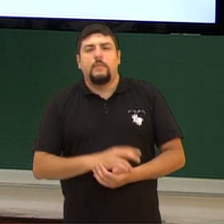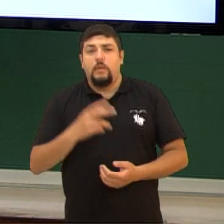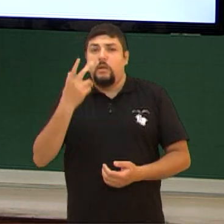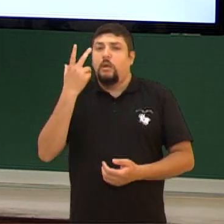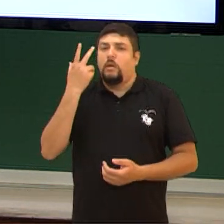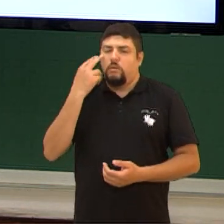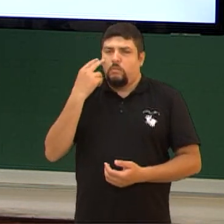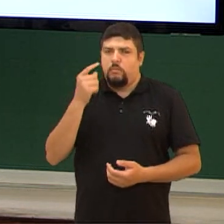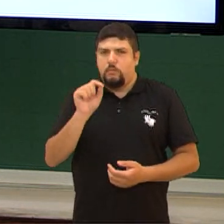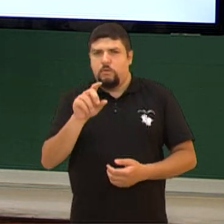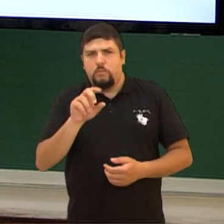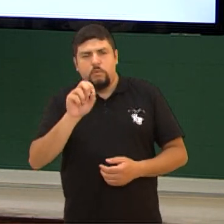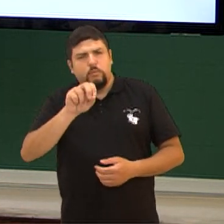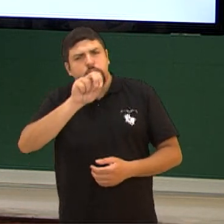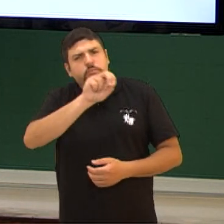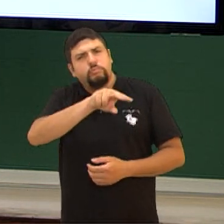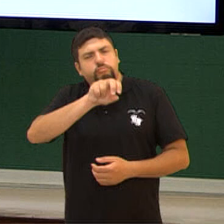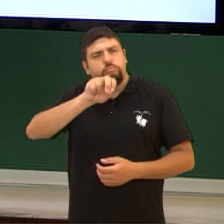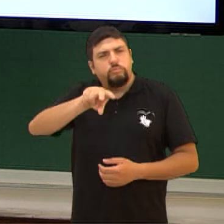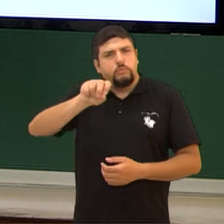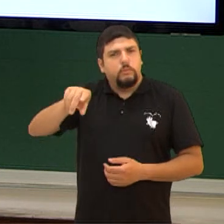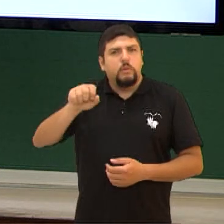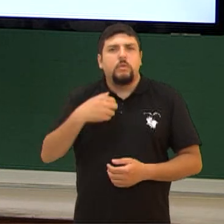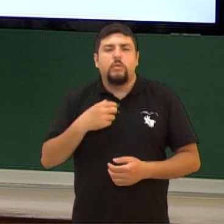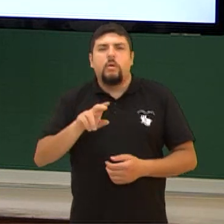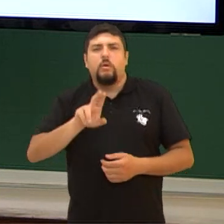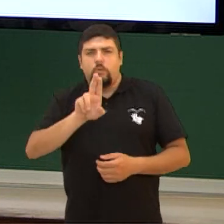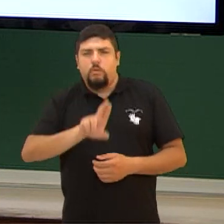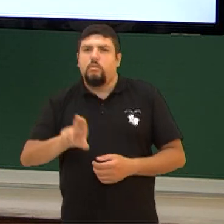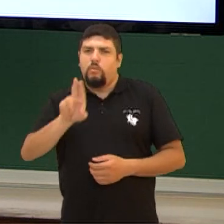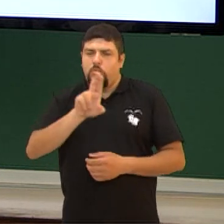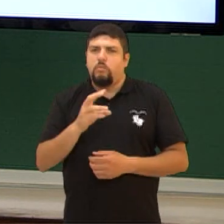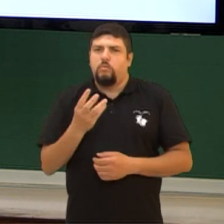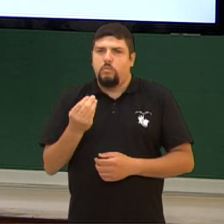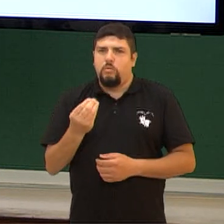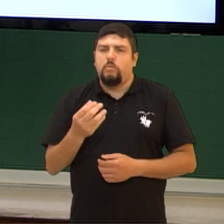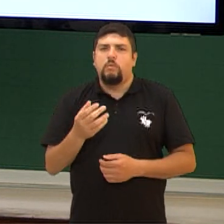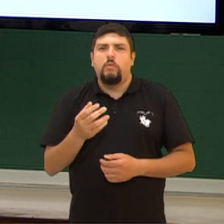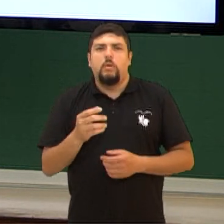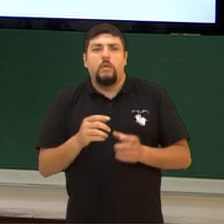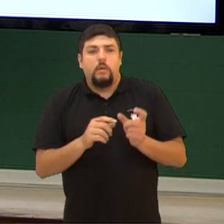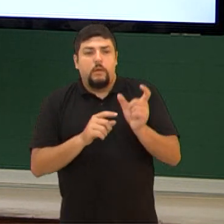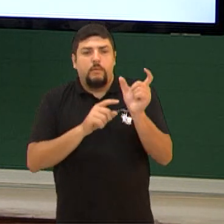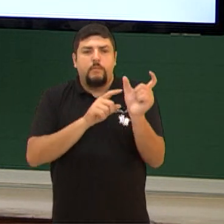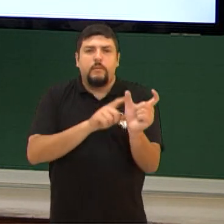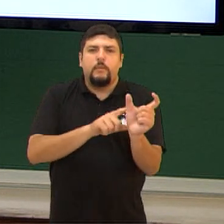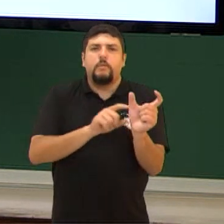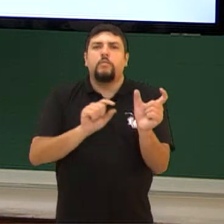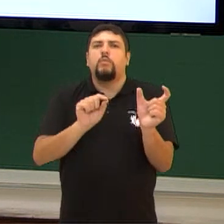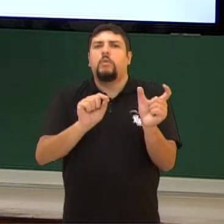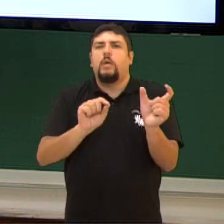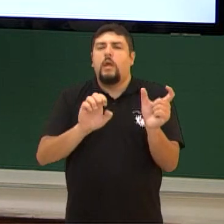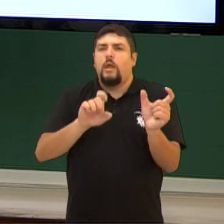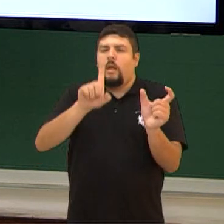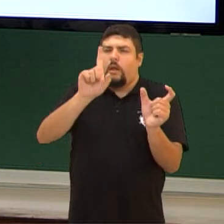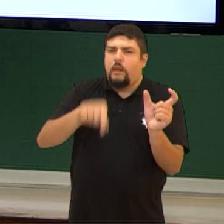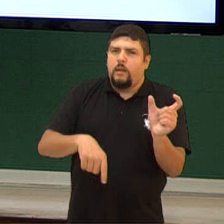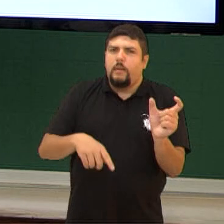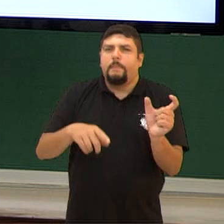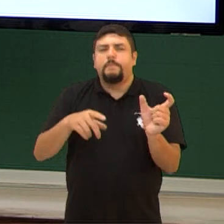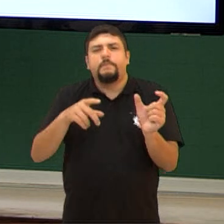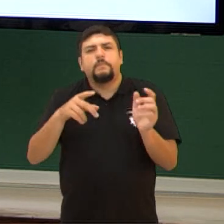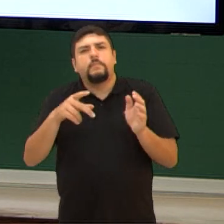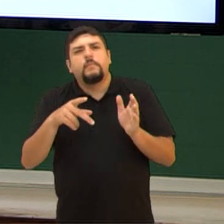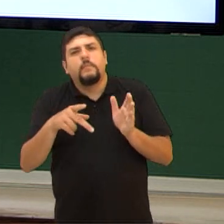encontrar esse sufixo em palavras, como é que eu posso explicar? Que indiquem uma espécie